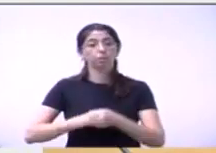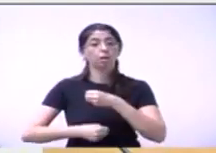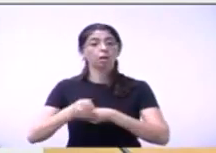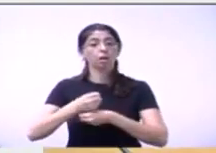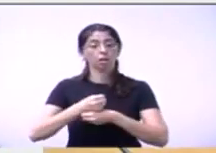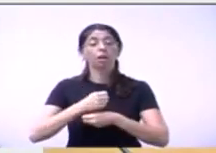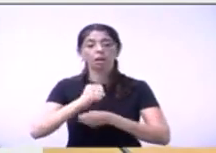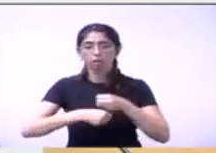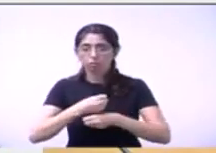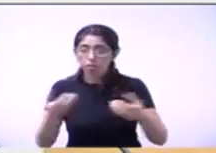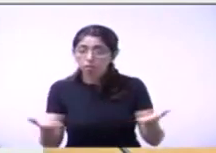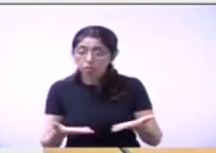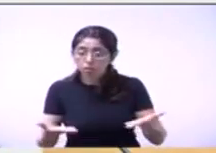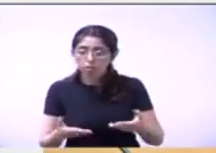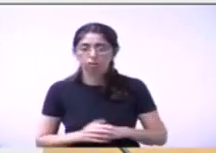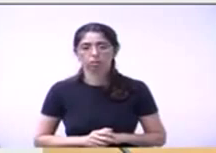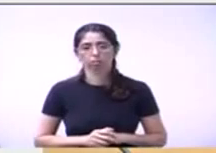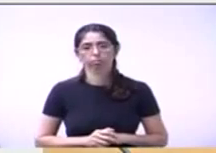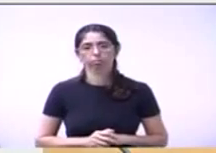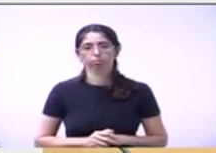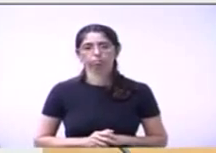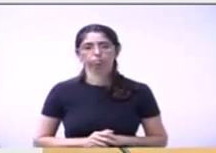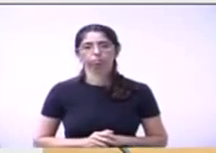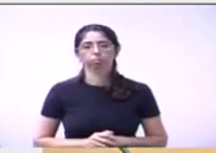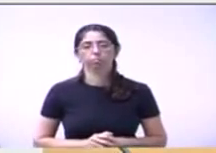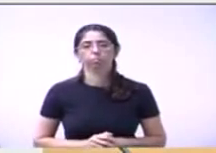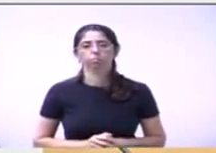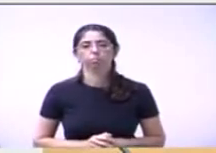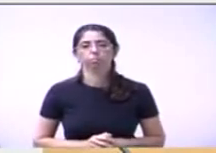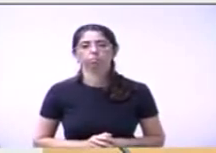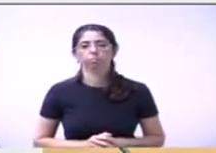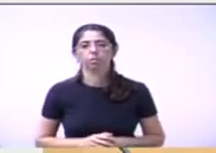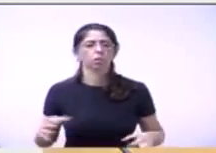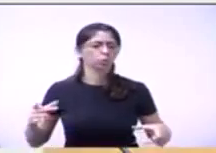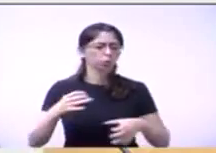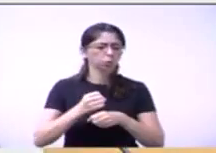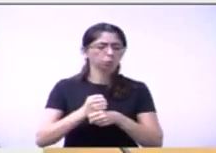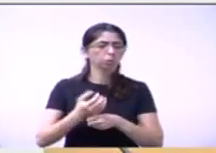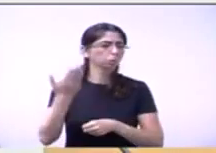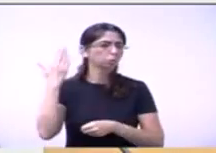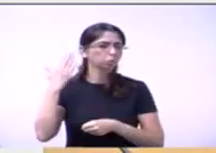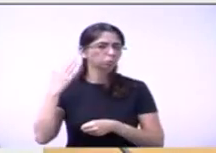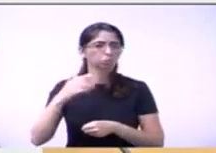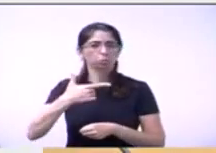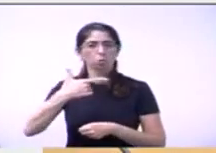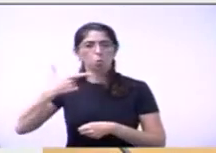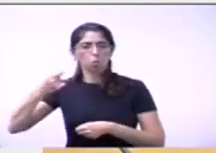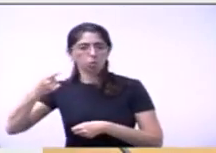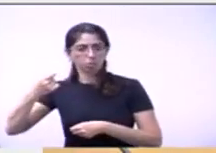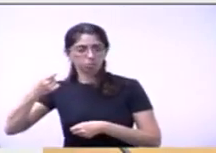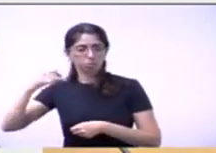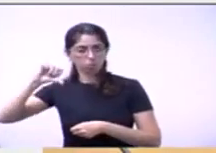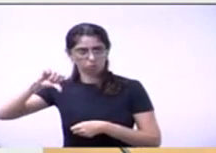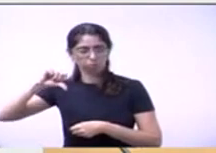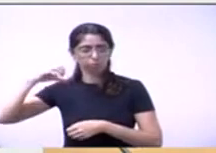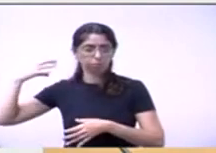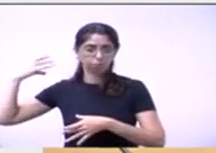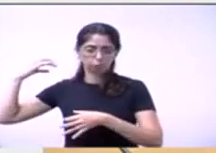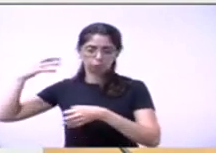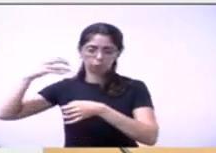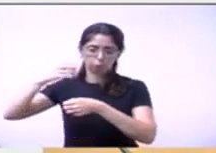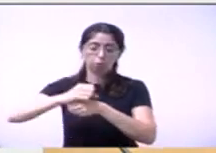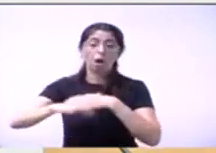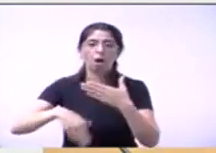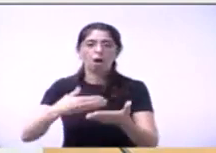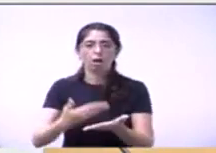10 bilhões, somando-se desde 2009, que eu estou tomando como base meu primeiro ano de mandato.